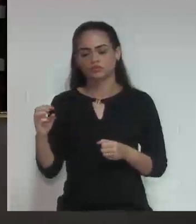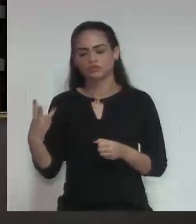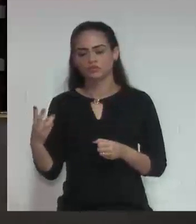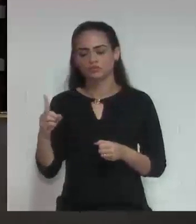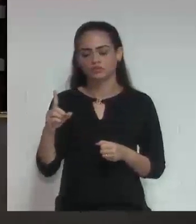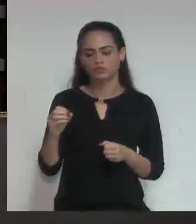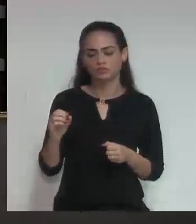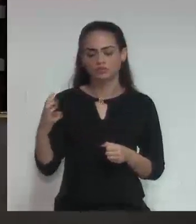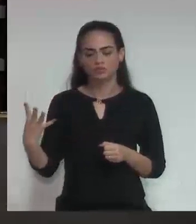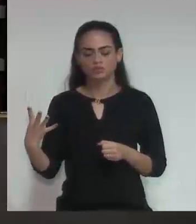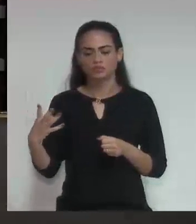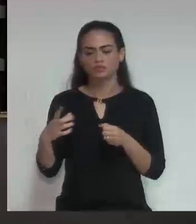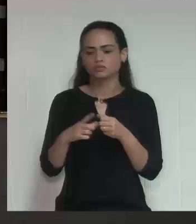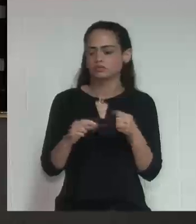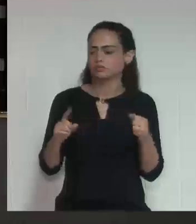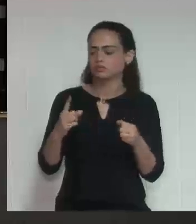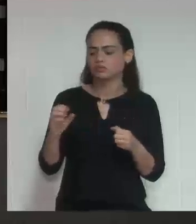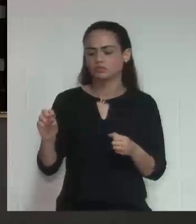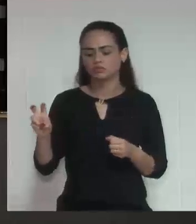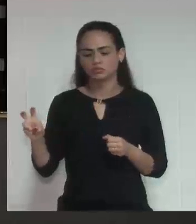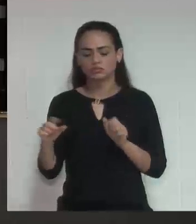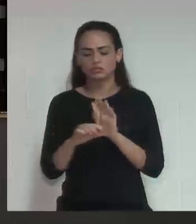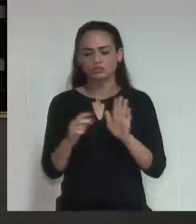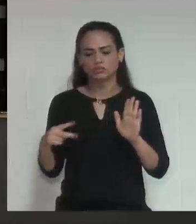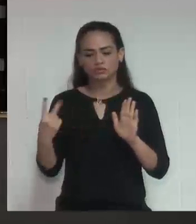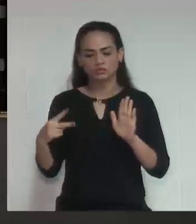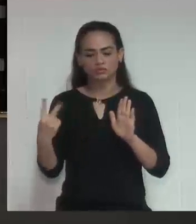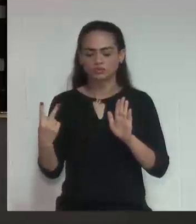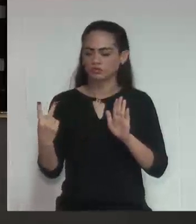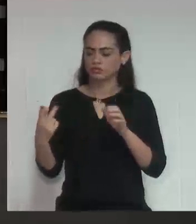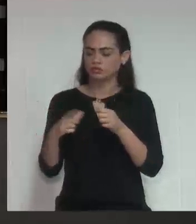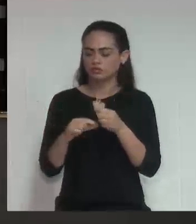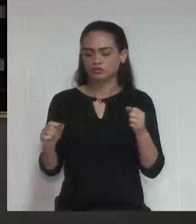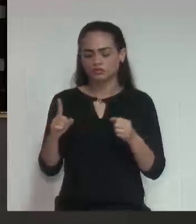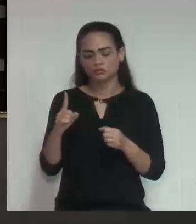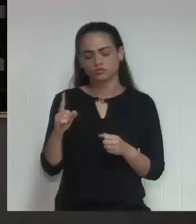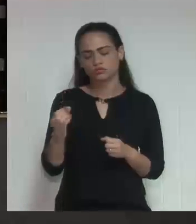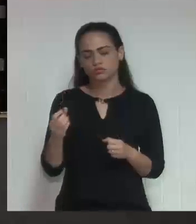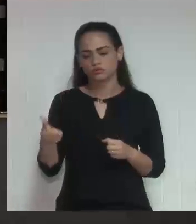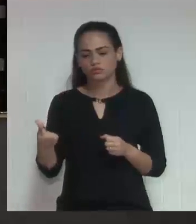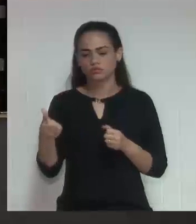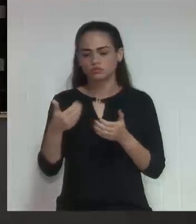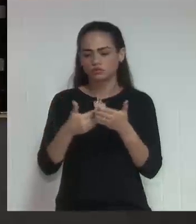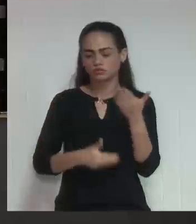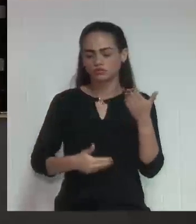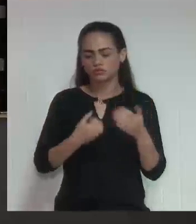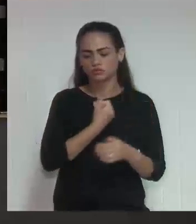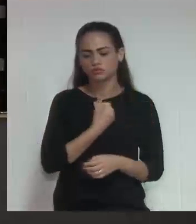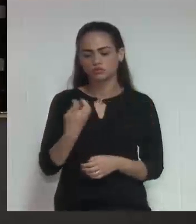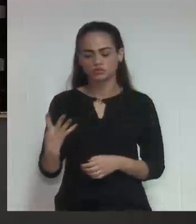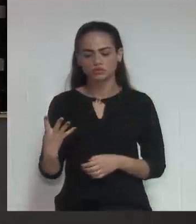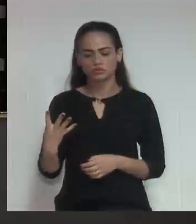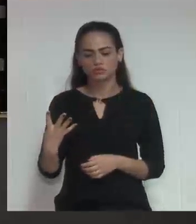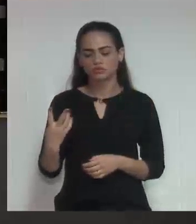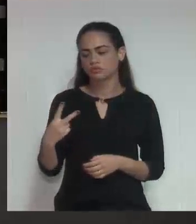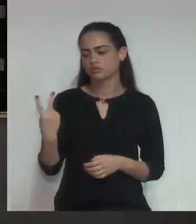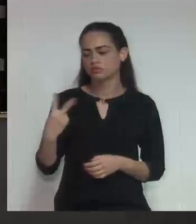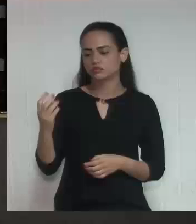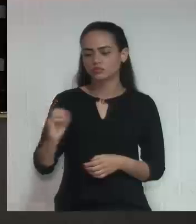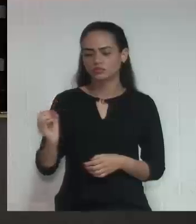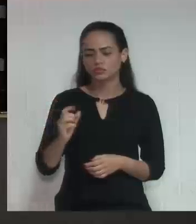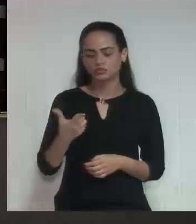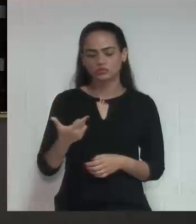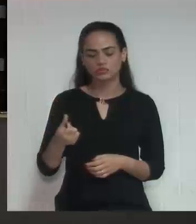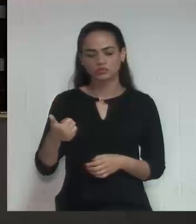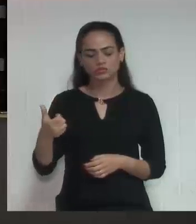do artigo 105 e parágrafo 2º do inciso 7º do artigo 106 da resolução número 4 de 2 de outubro de 2006, regimento interno da